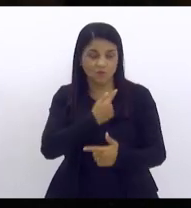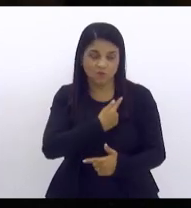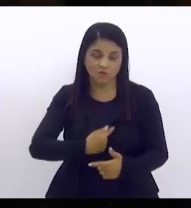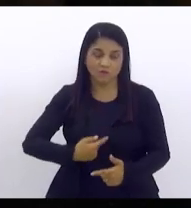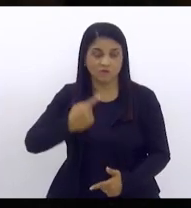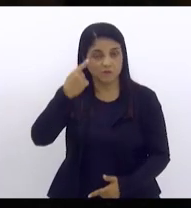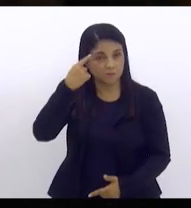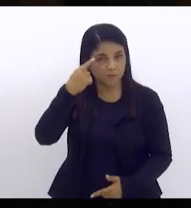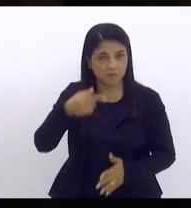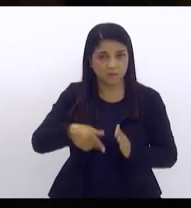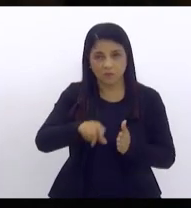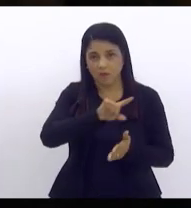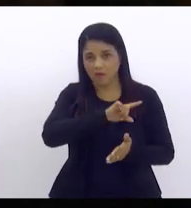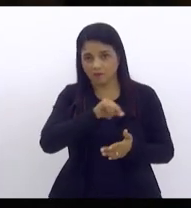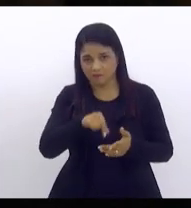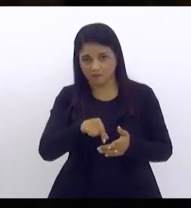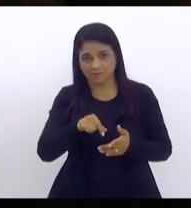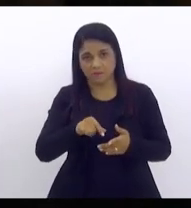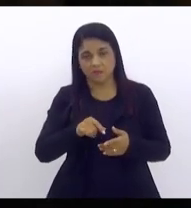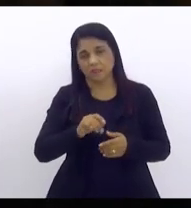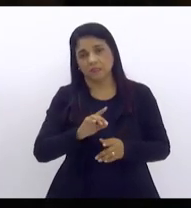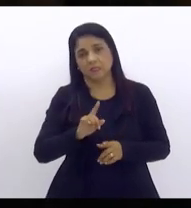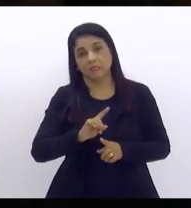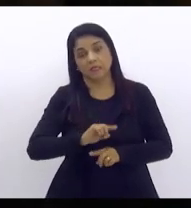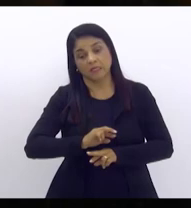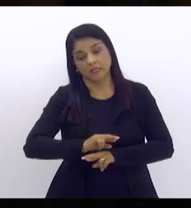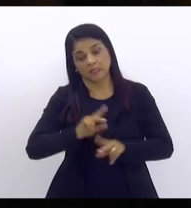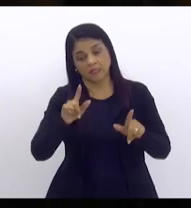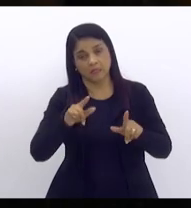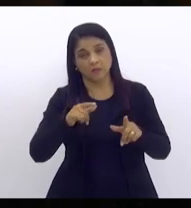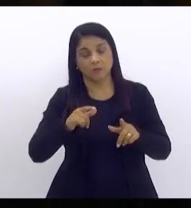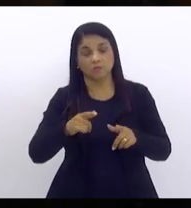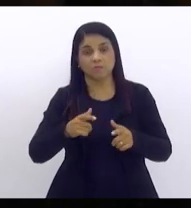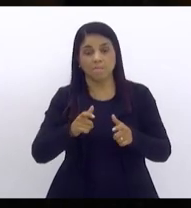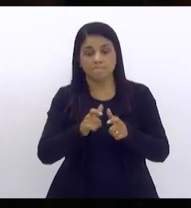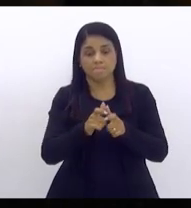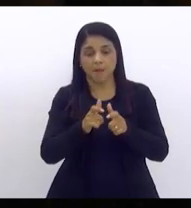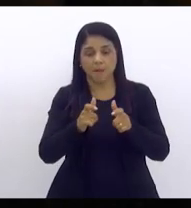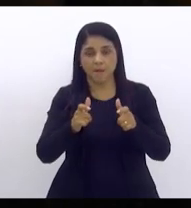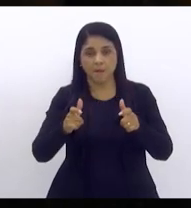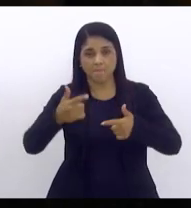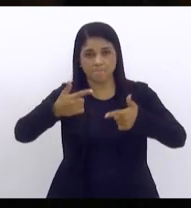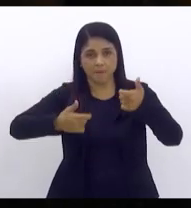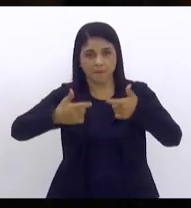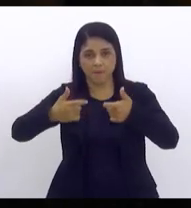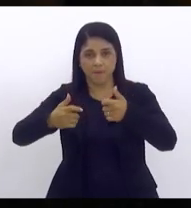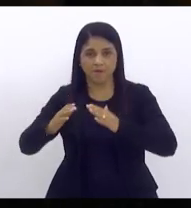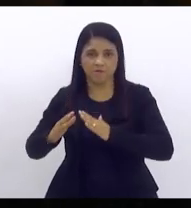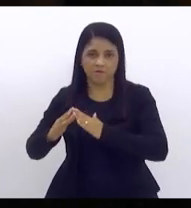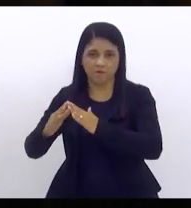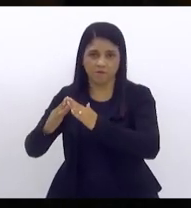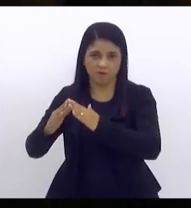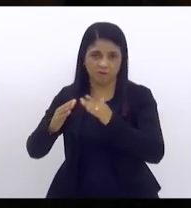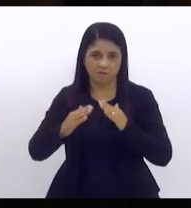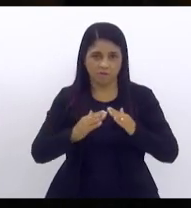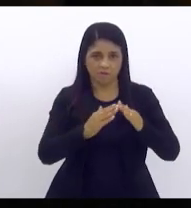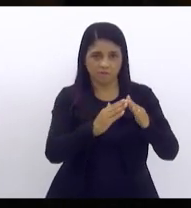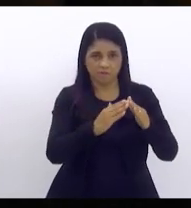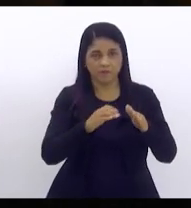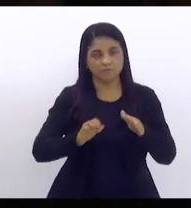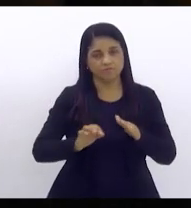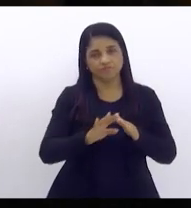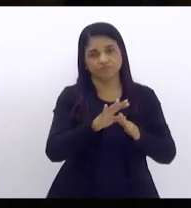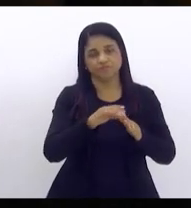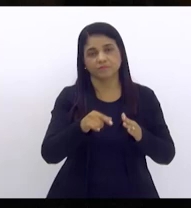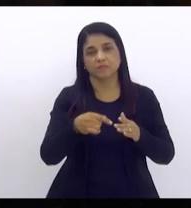estar pensando, e não em aumentar o número de confrontos dentro de favelas e periferias, que aqui eu já trouxe o